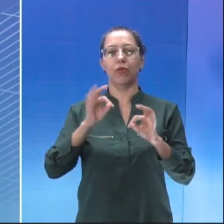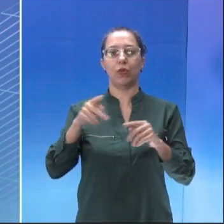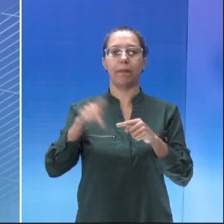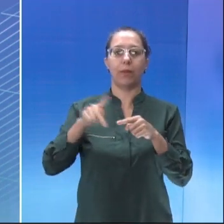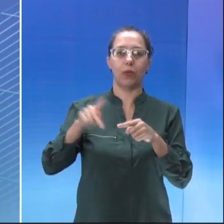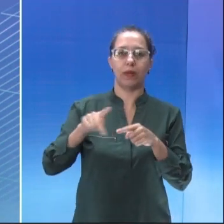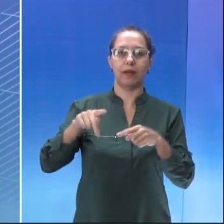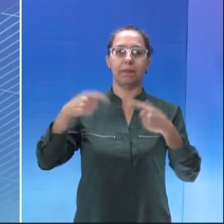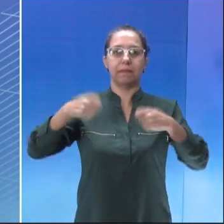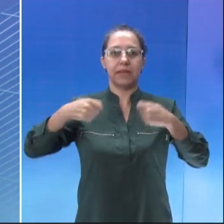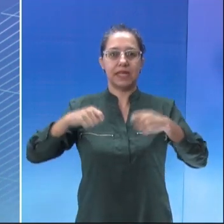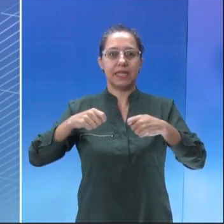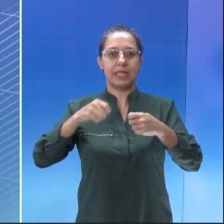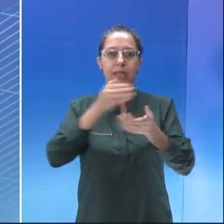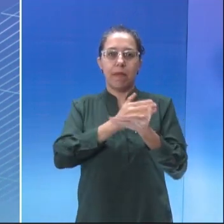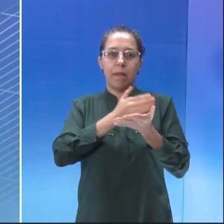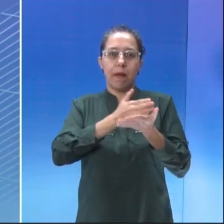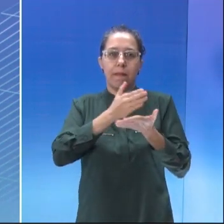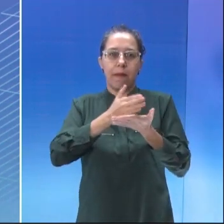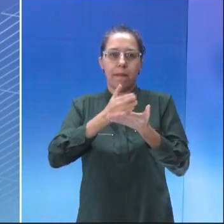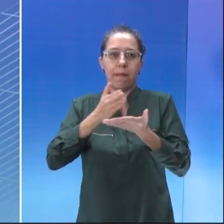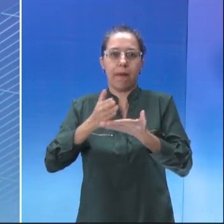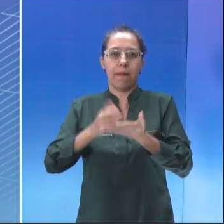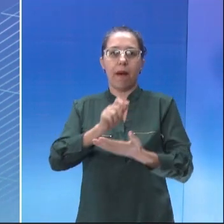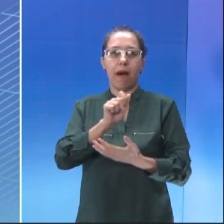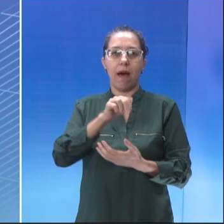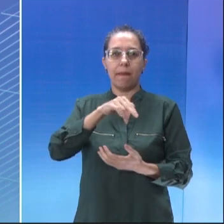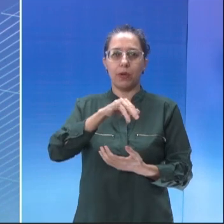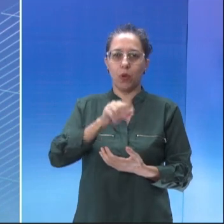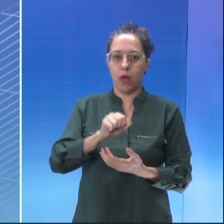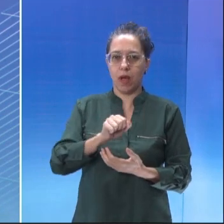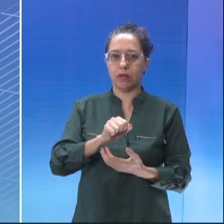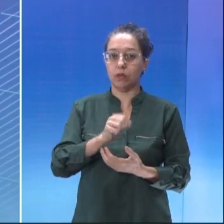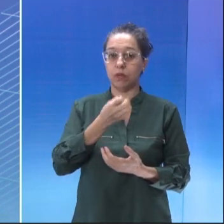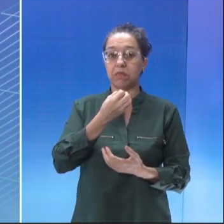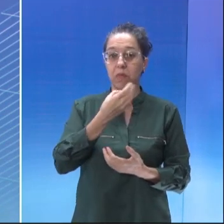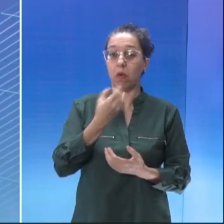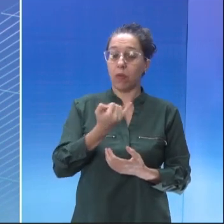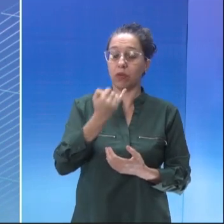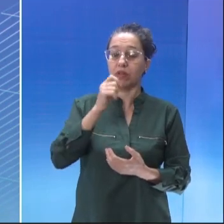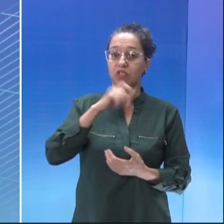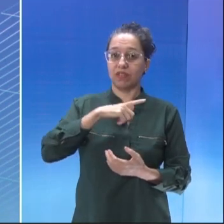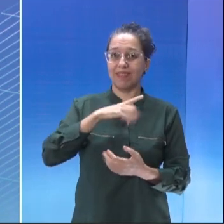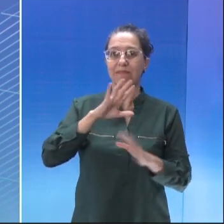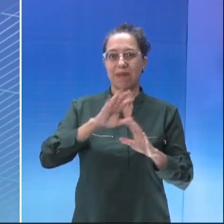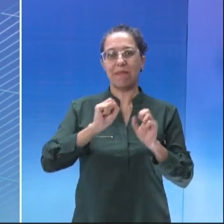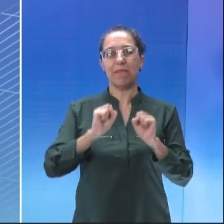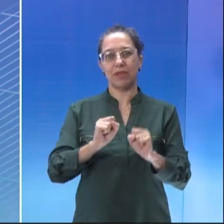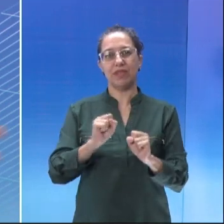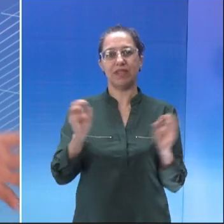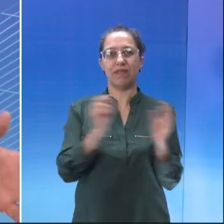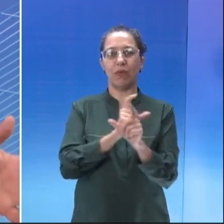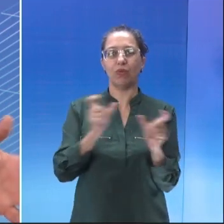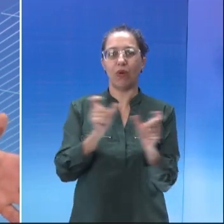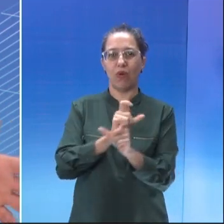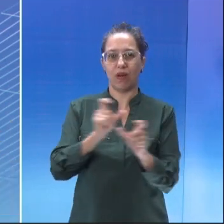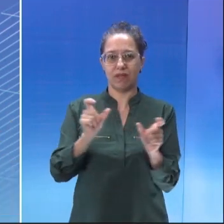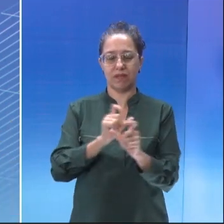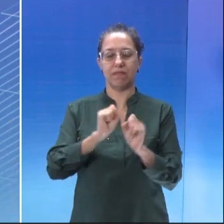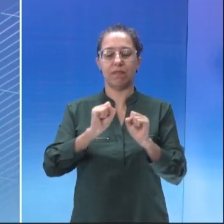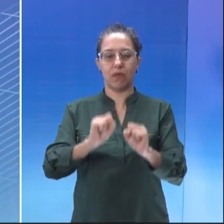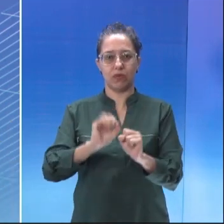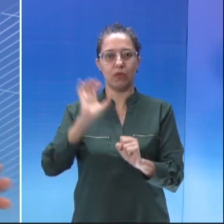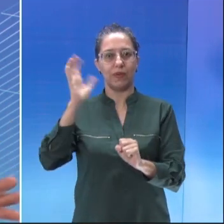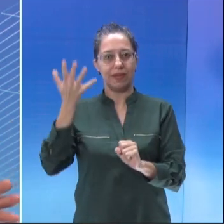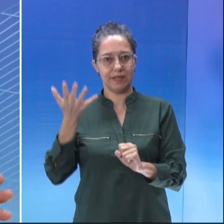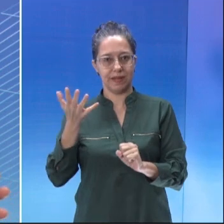ter exatamente aquela sequência de aminoácidos. O ideal é que se tenha, mas em alguns momentos pode ocorrer a troca. Em alguns casos, essa